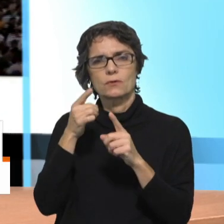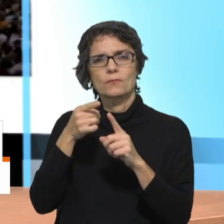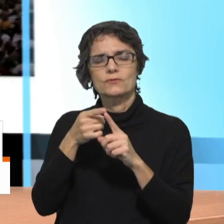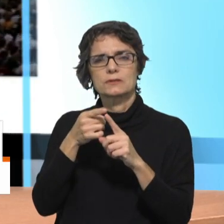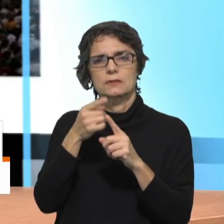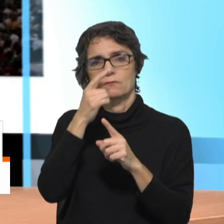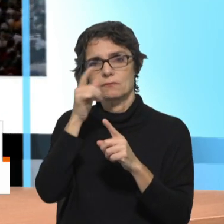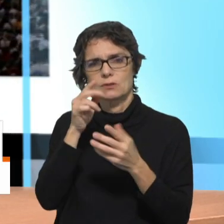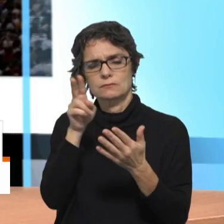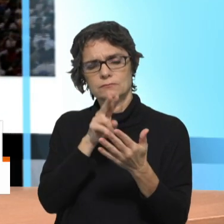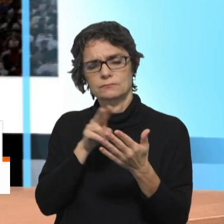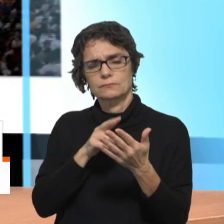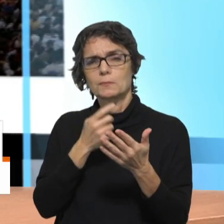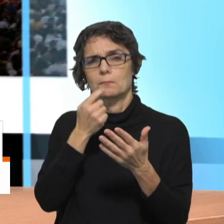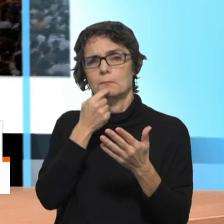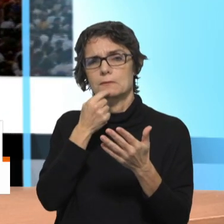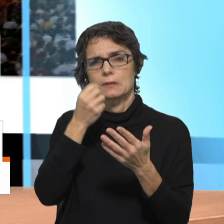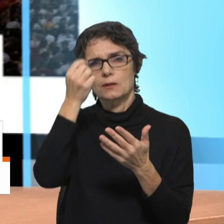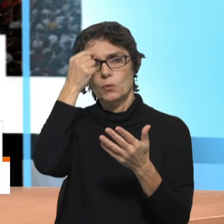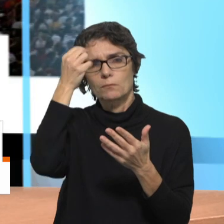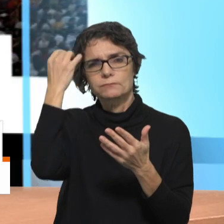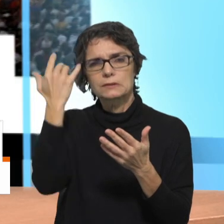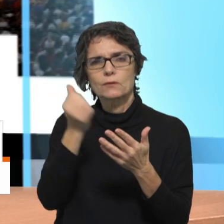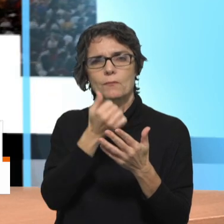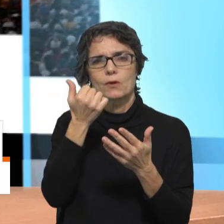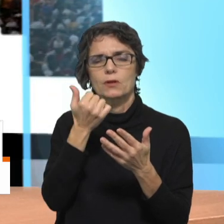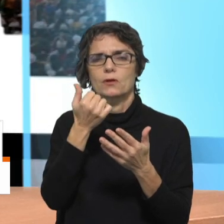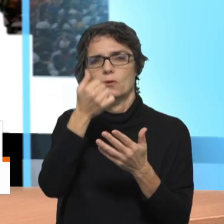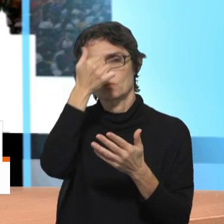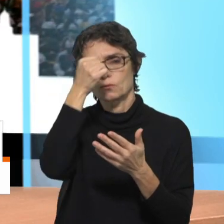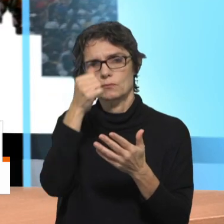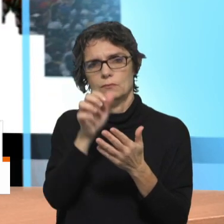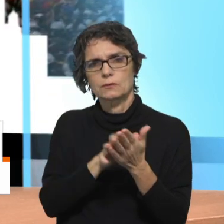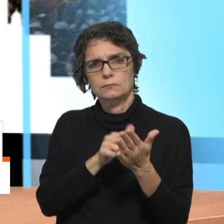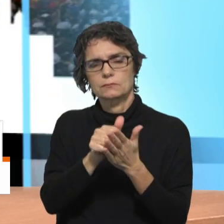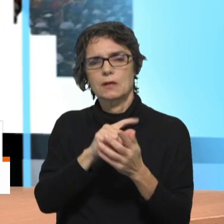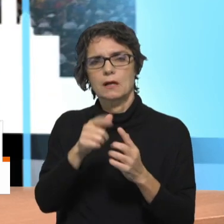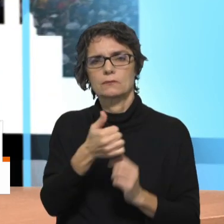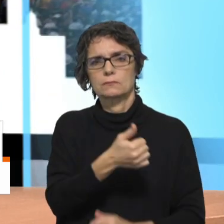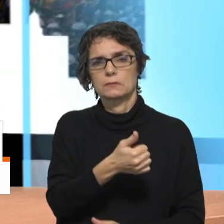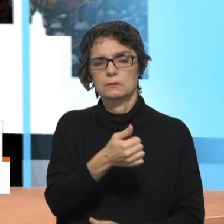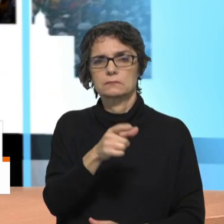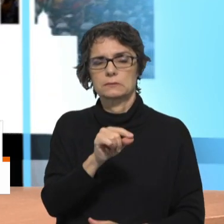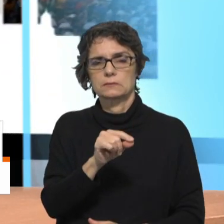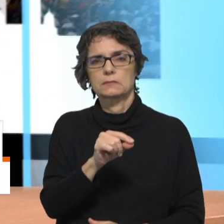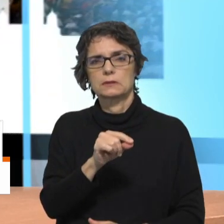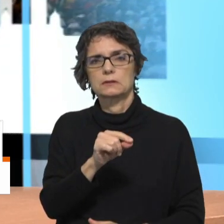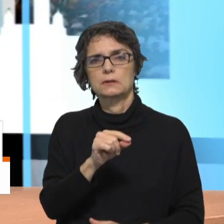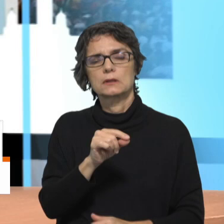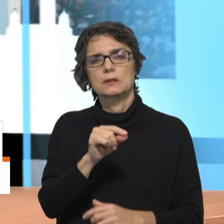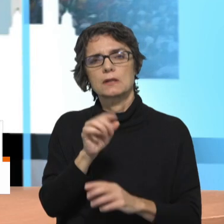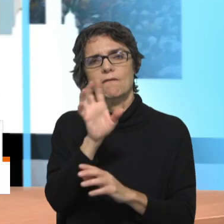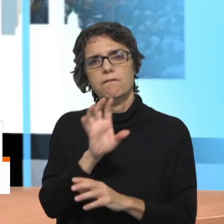a compreender um pouco melhor a liturgia da palavra dos domingos deste ano B e também das suas solenidades